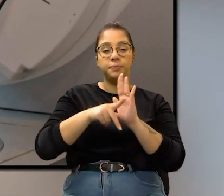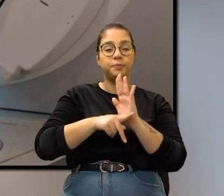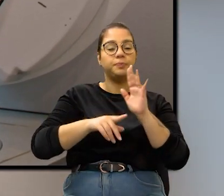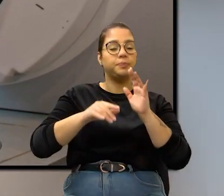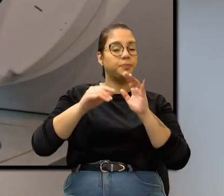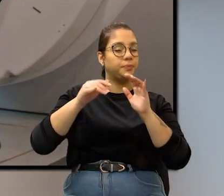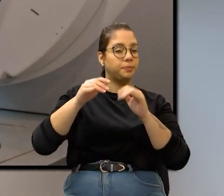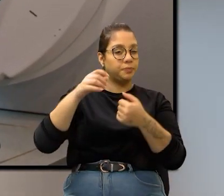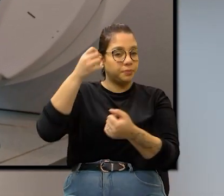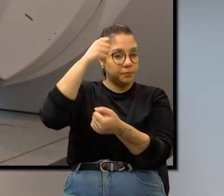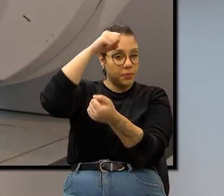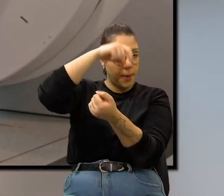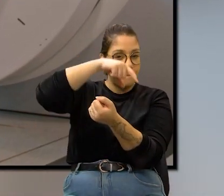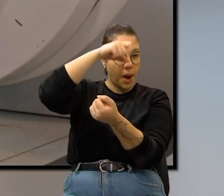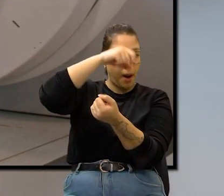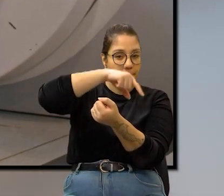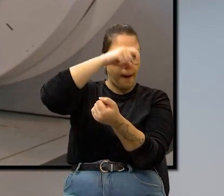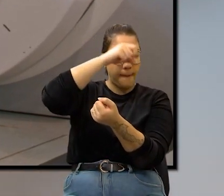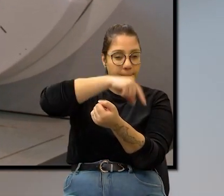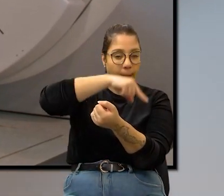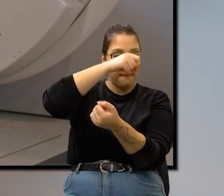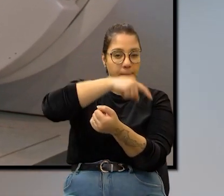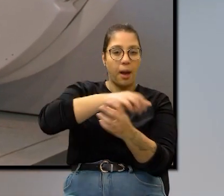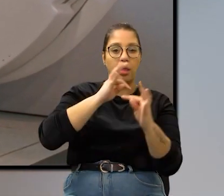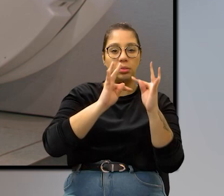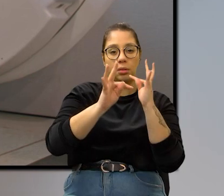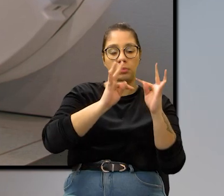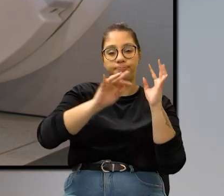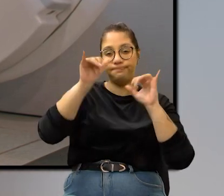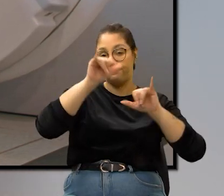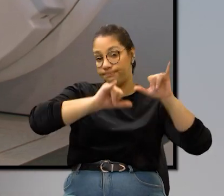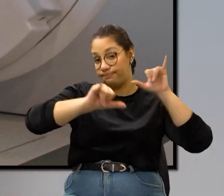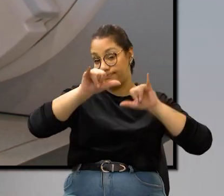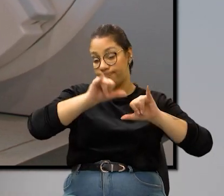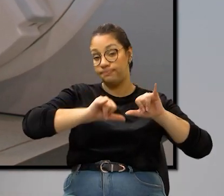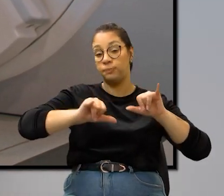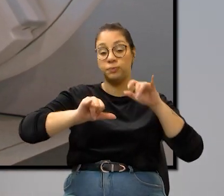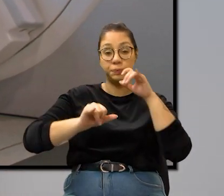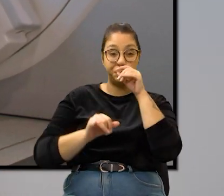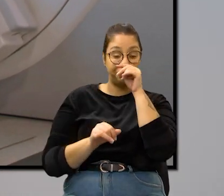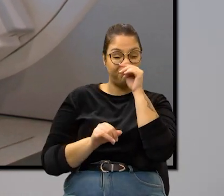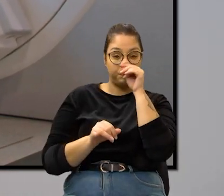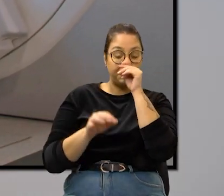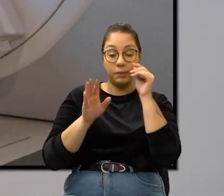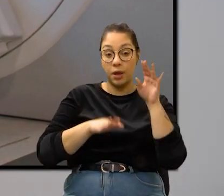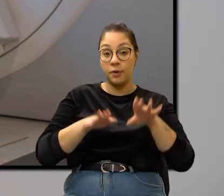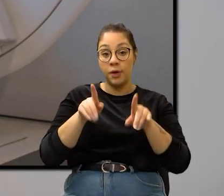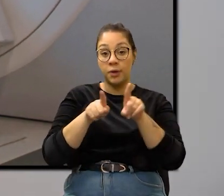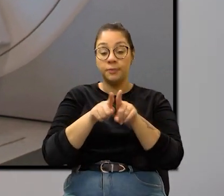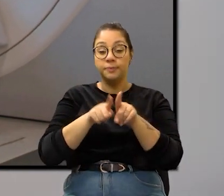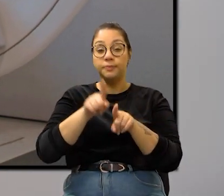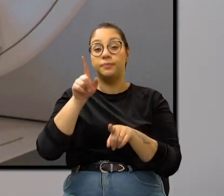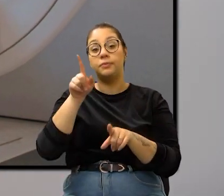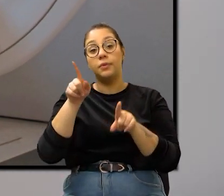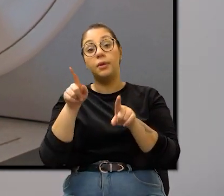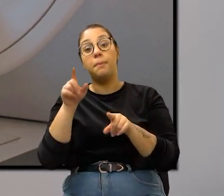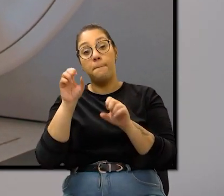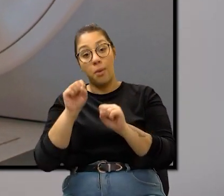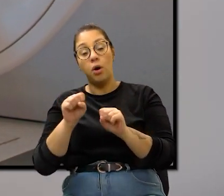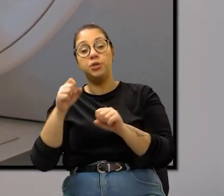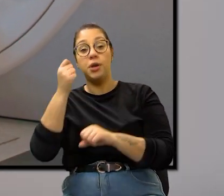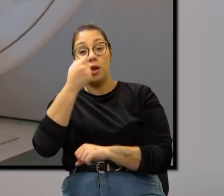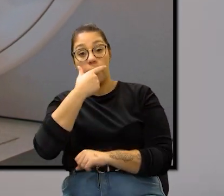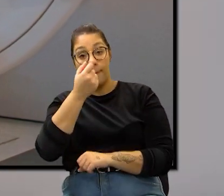radioterapia, ou ele vai precisar de quimioterapia também. Essa quimioterapia, muitas vezes, por via